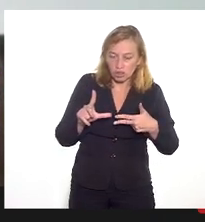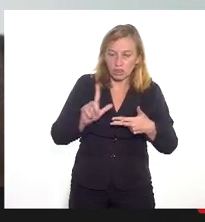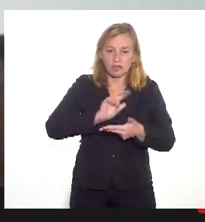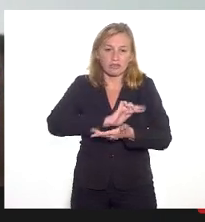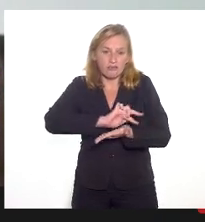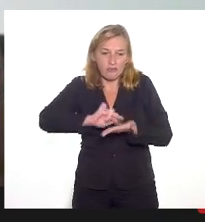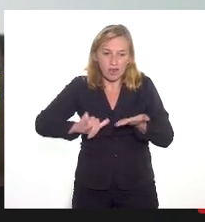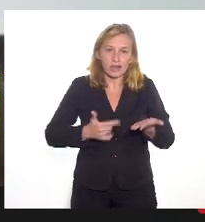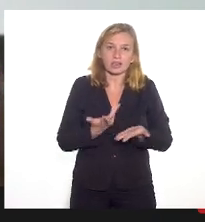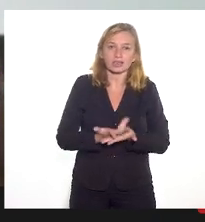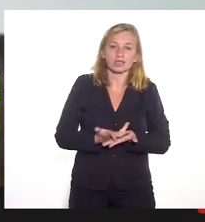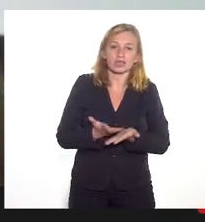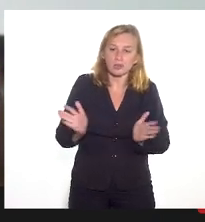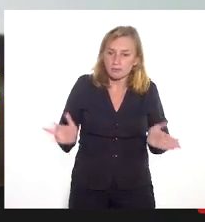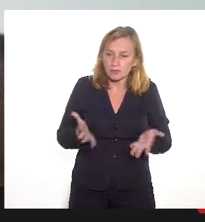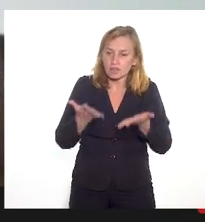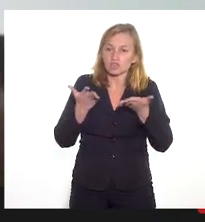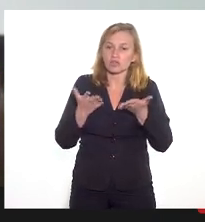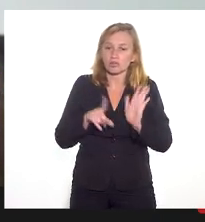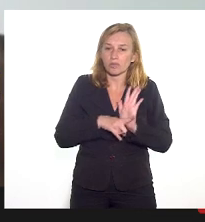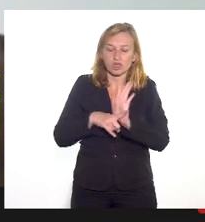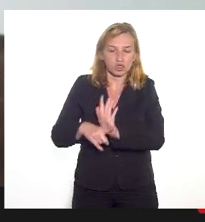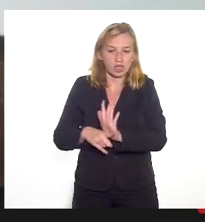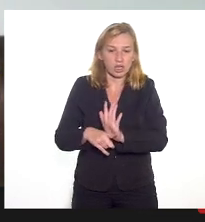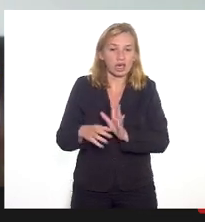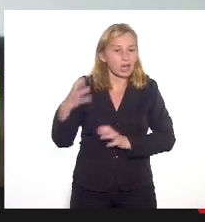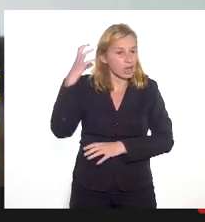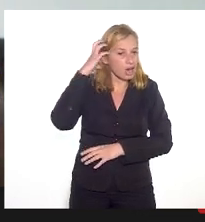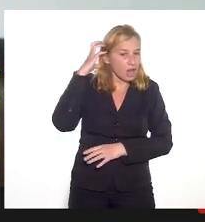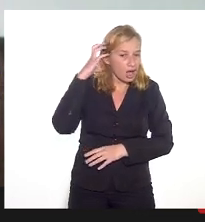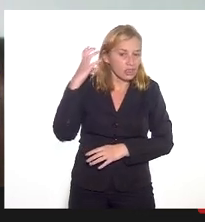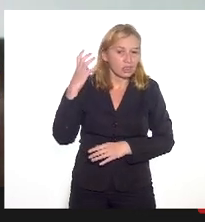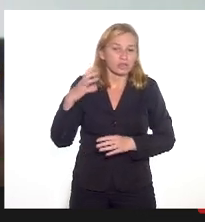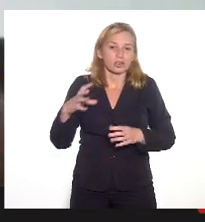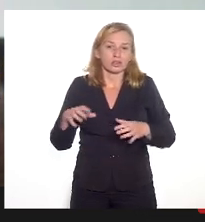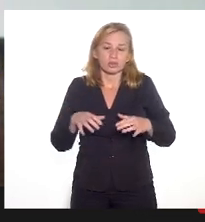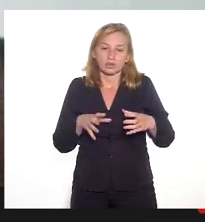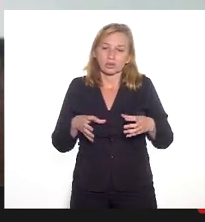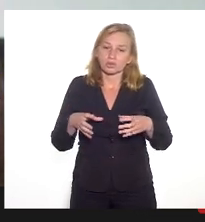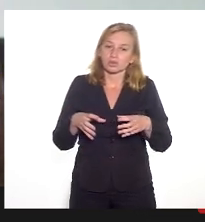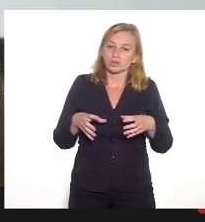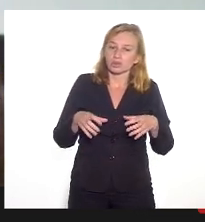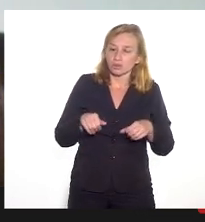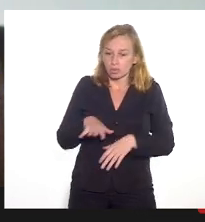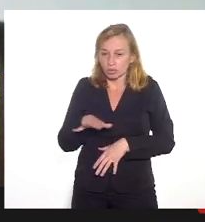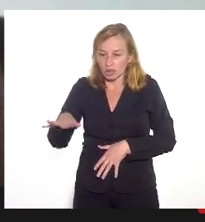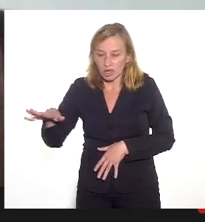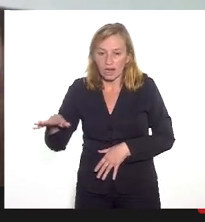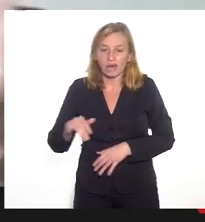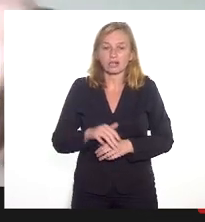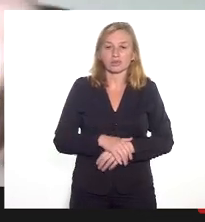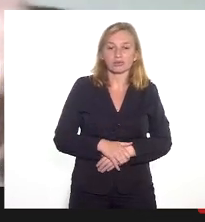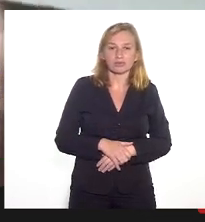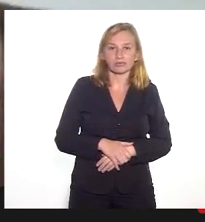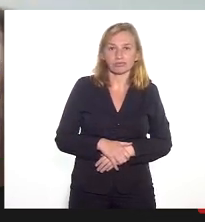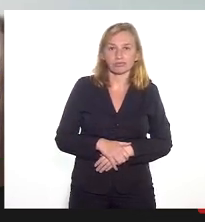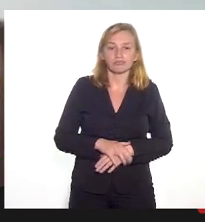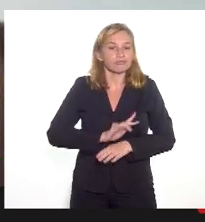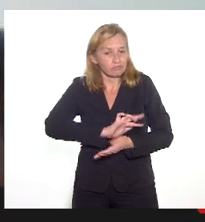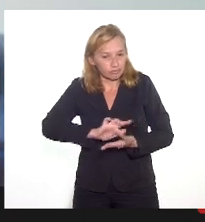várias iniciativas para ajudar as rádios comunitárias, as rádios, as educativas,